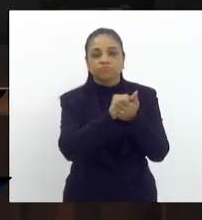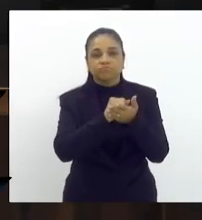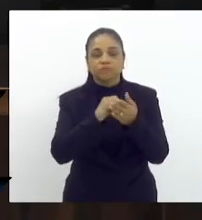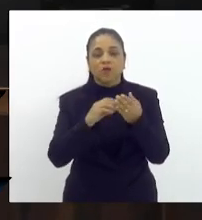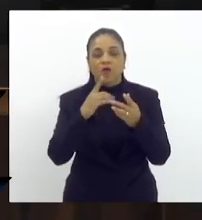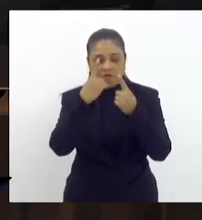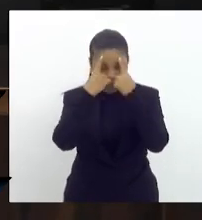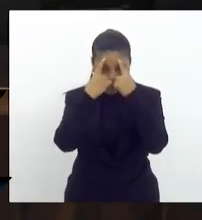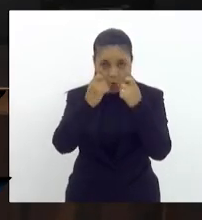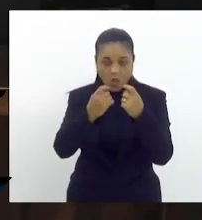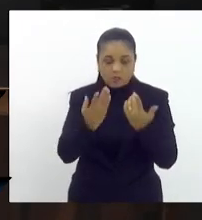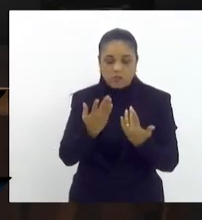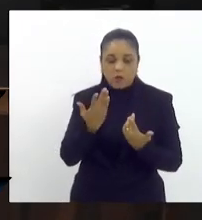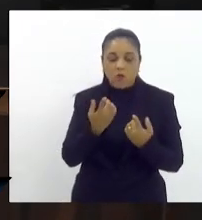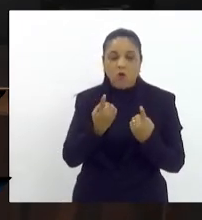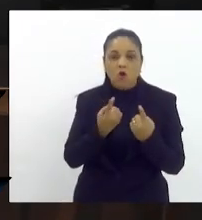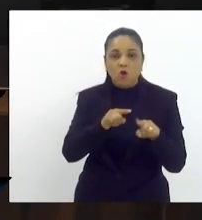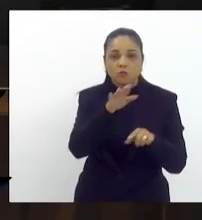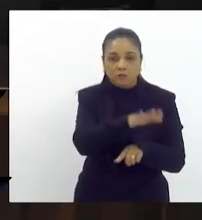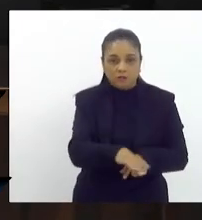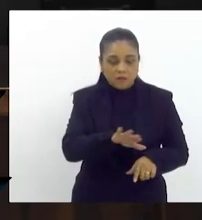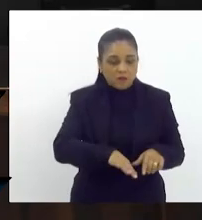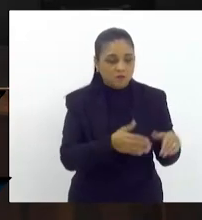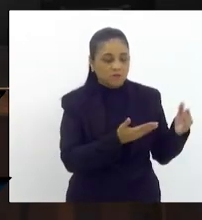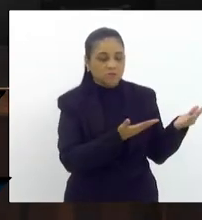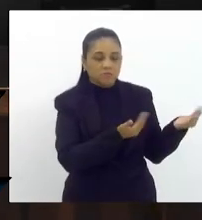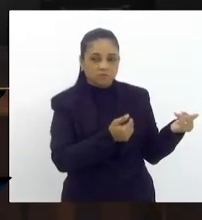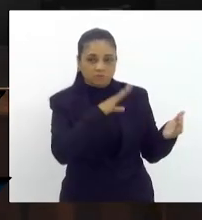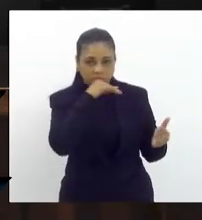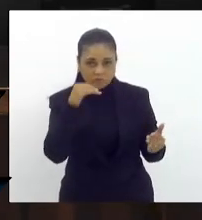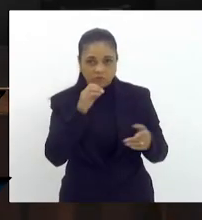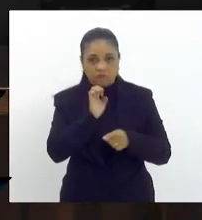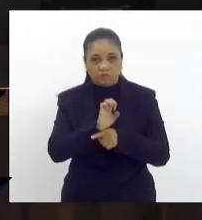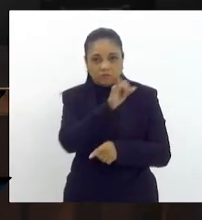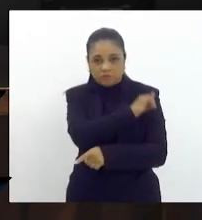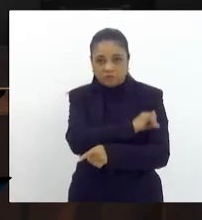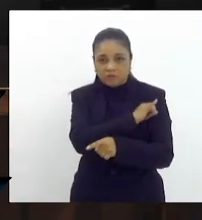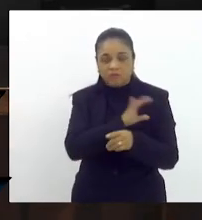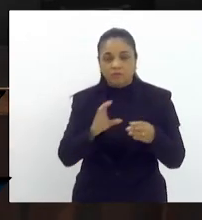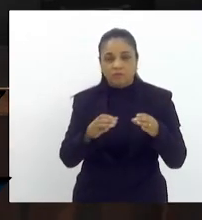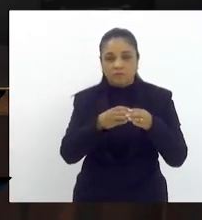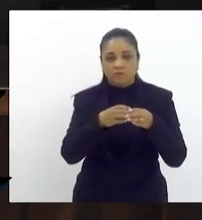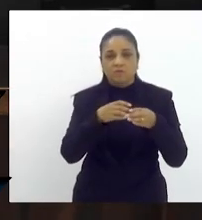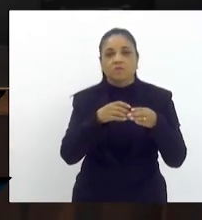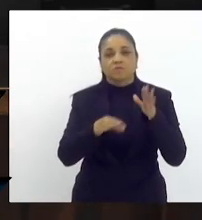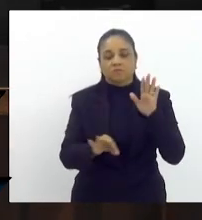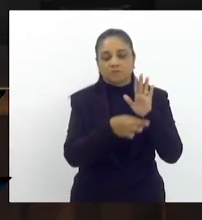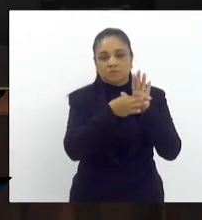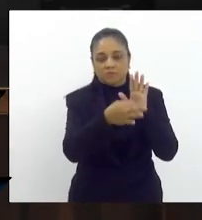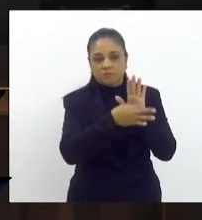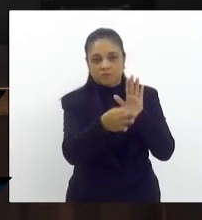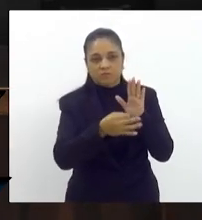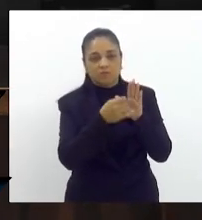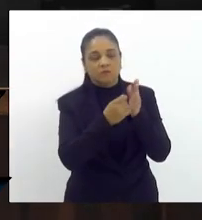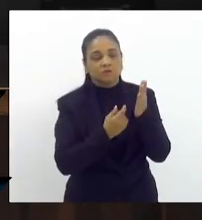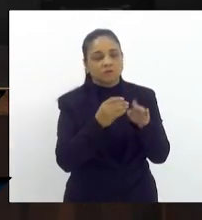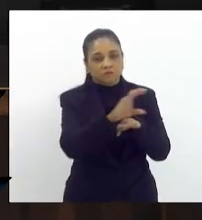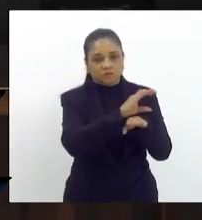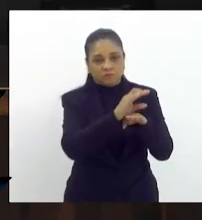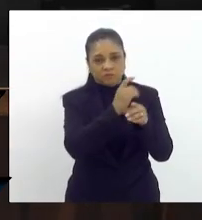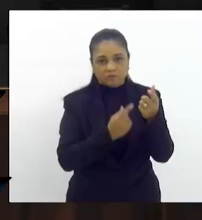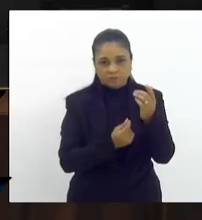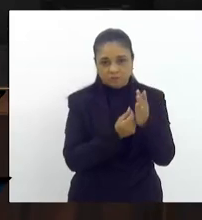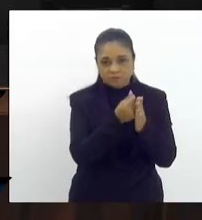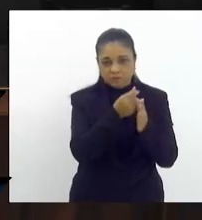de violência contra criança e o adolescente no estado do Rio de Janeiro pareceres das comissões de constituição e justiça pela constitucionalidade